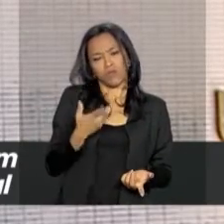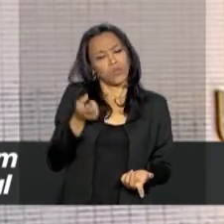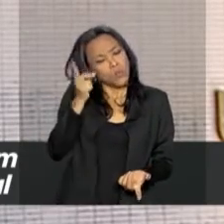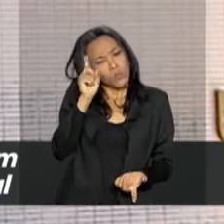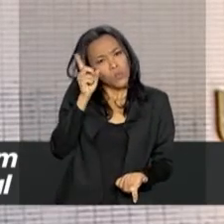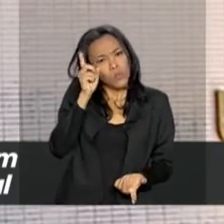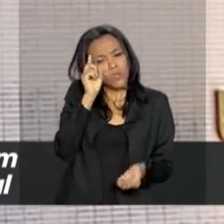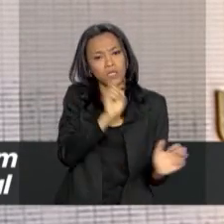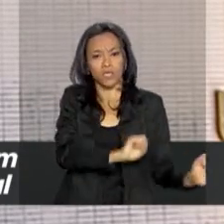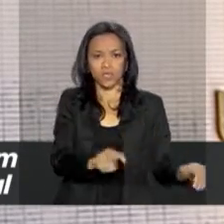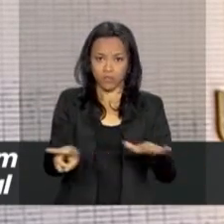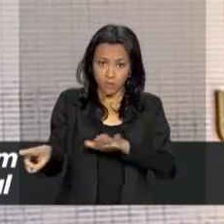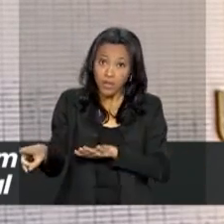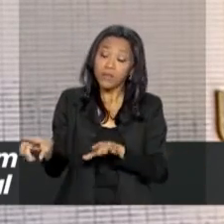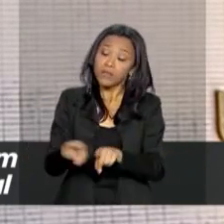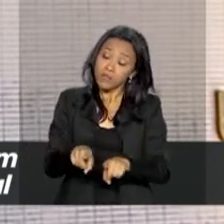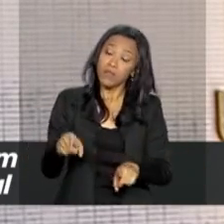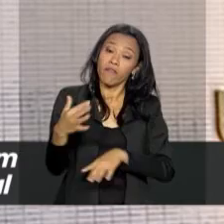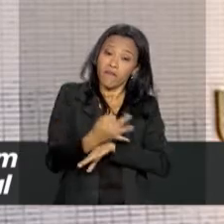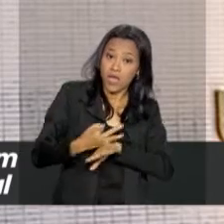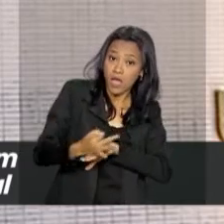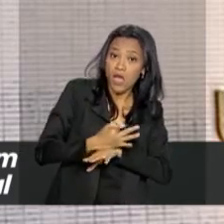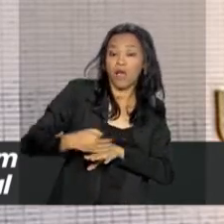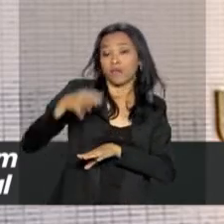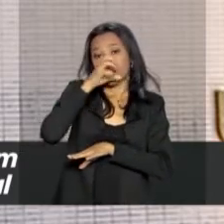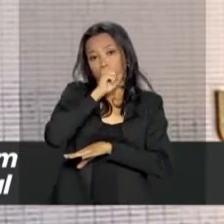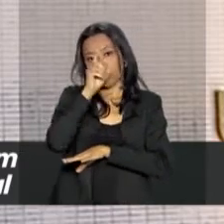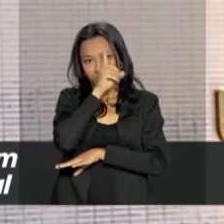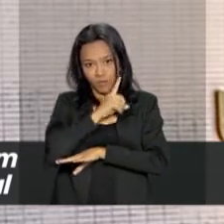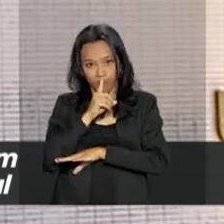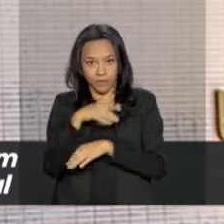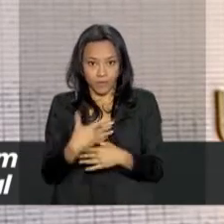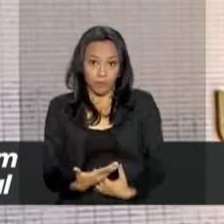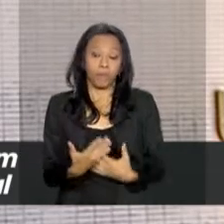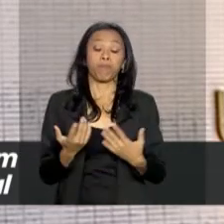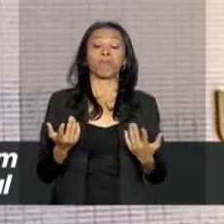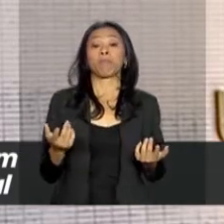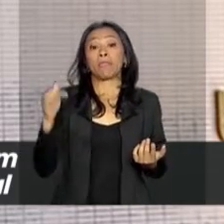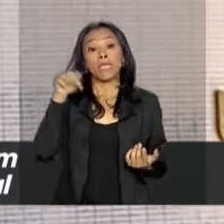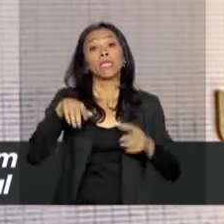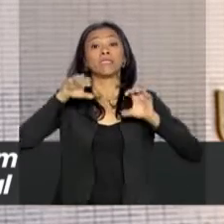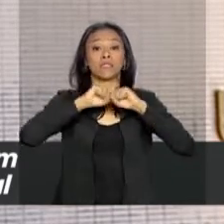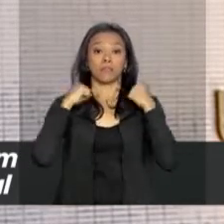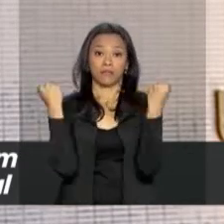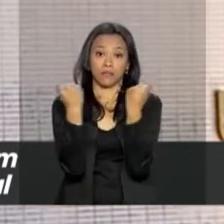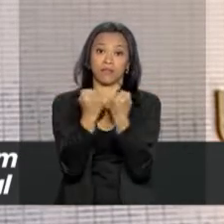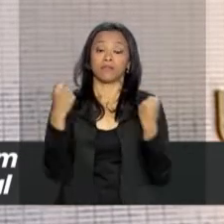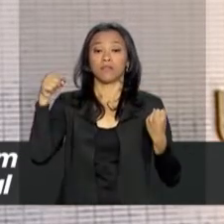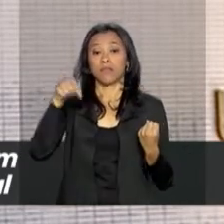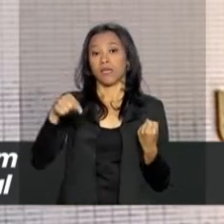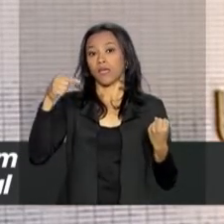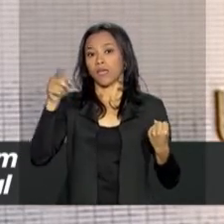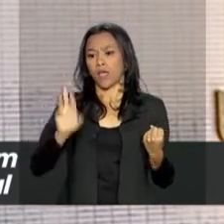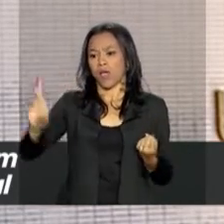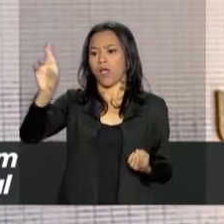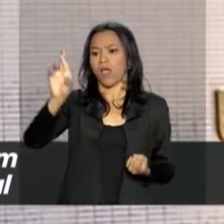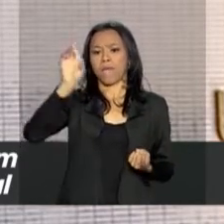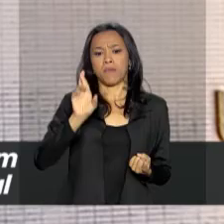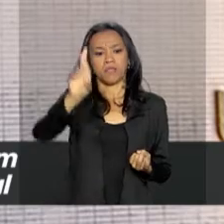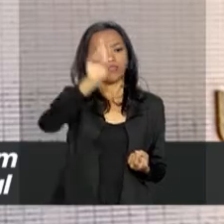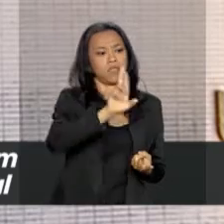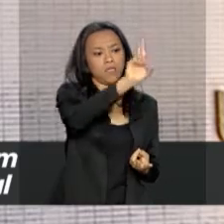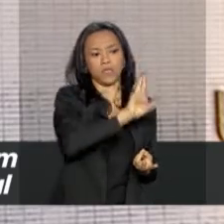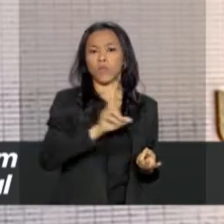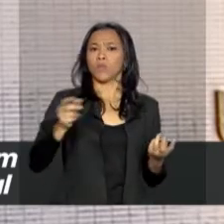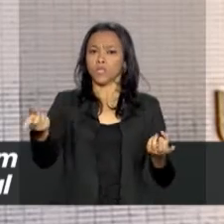os dias da semana, inclusive nos feriados e finais de semana. Bom, a expectativa é que as entidades brasileiras divulguem